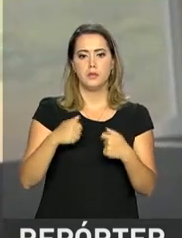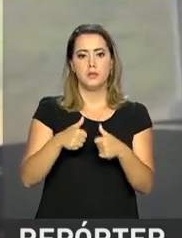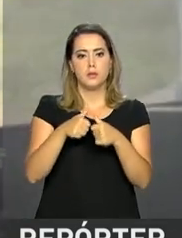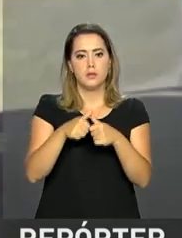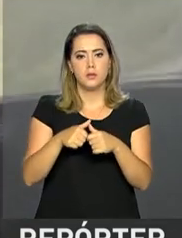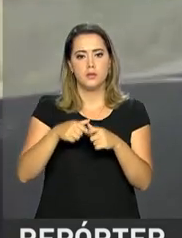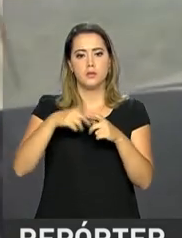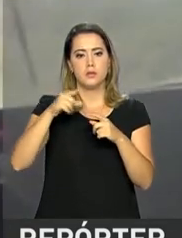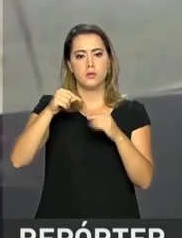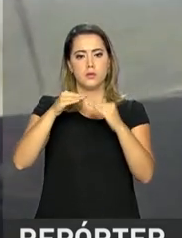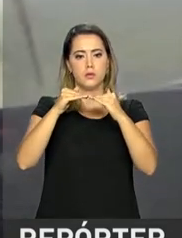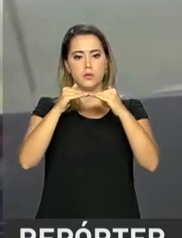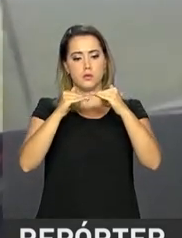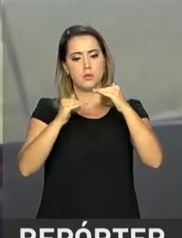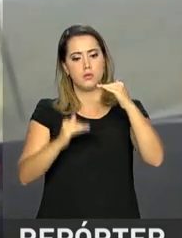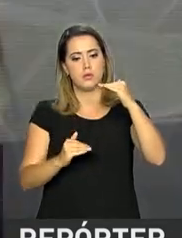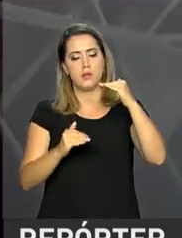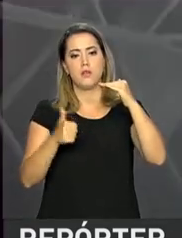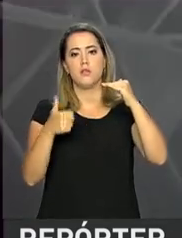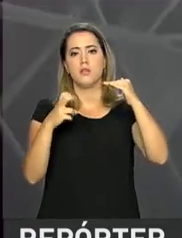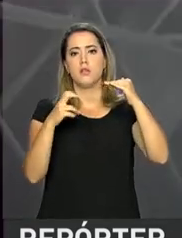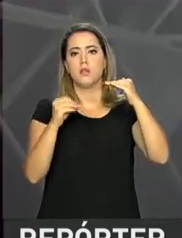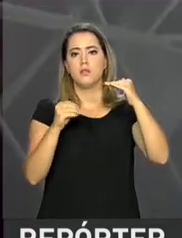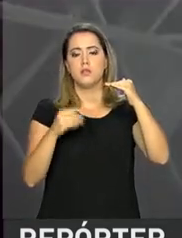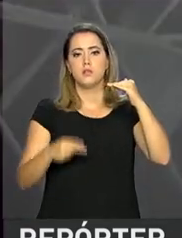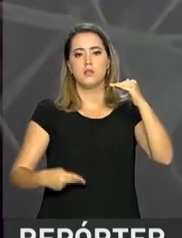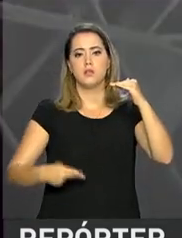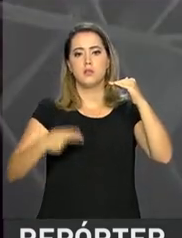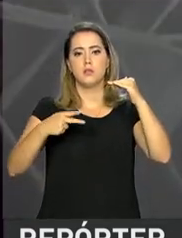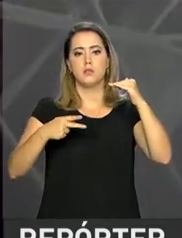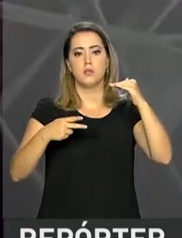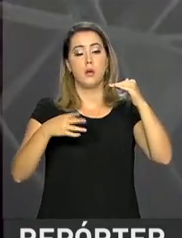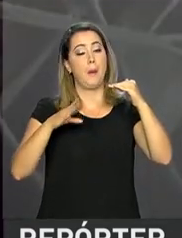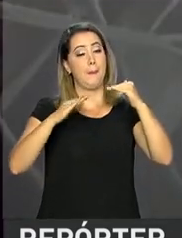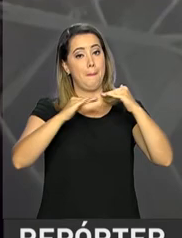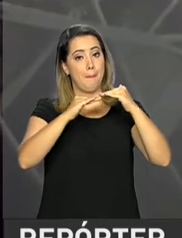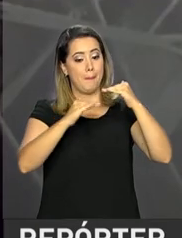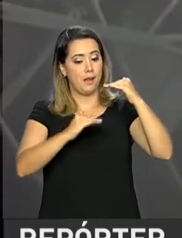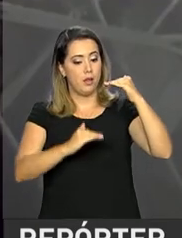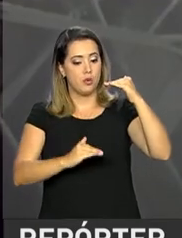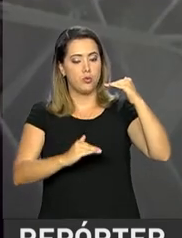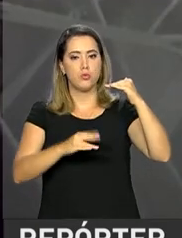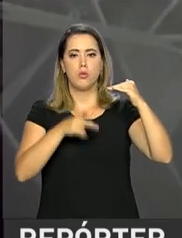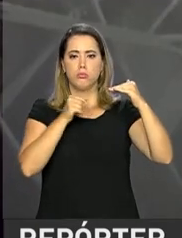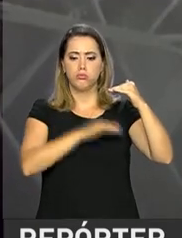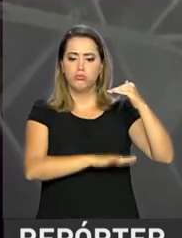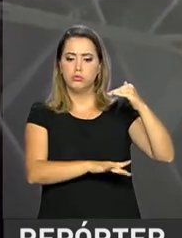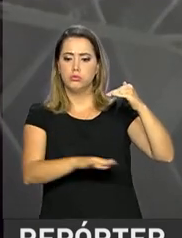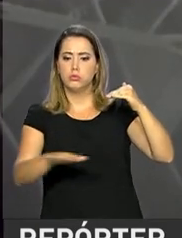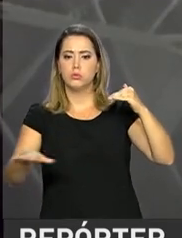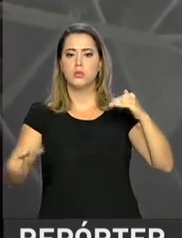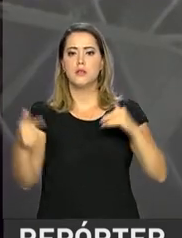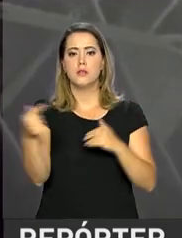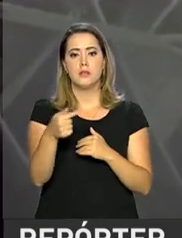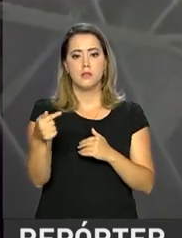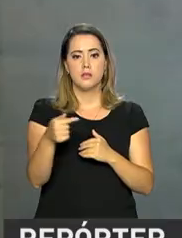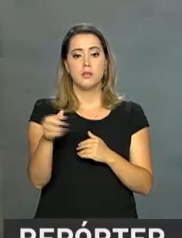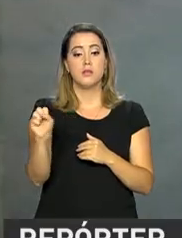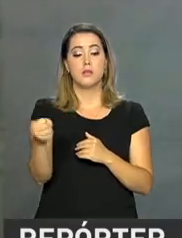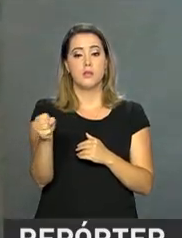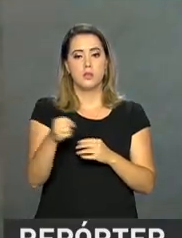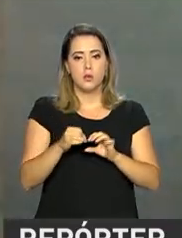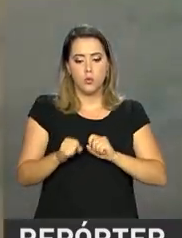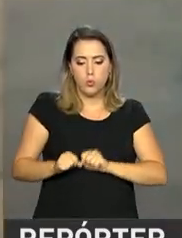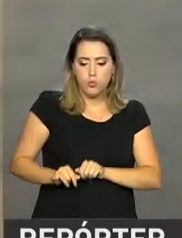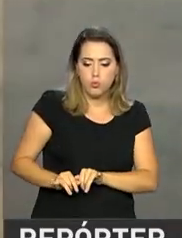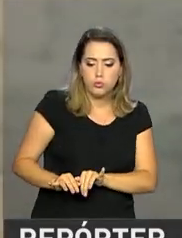na altitude de 150 pés, o que equivale a 46 metros de altura. A água é despejada durante 7 segundos e se espalha